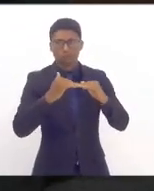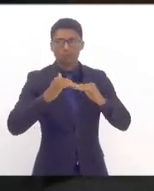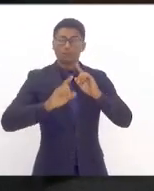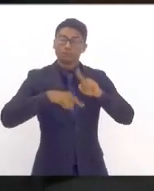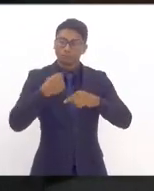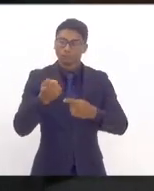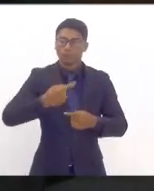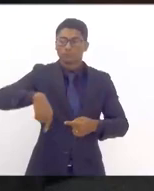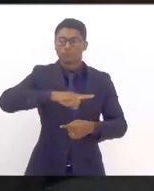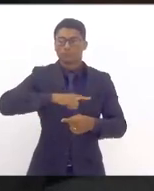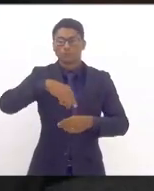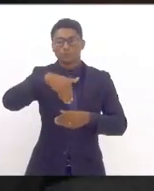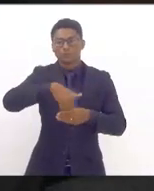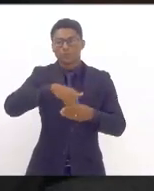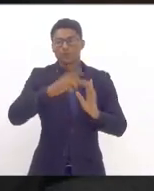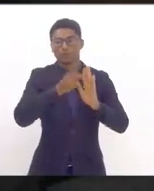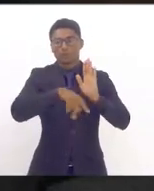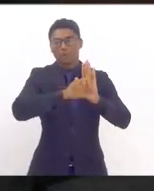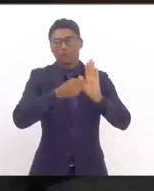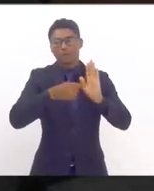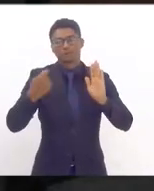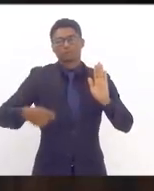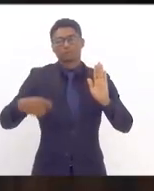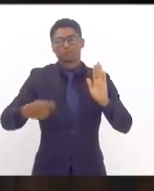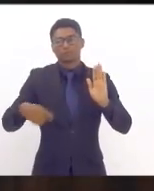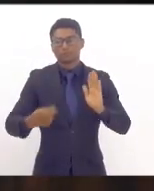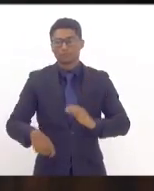breve possível esse projeto de lei